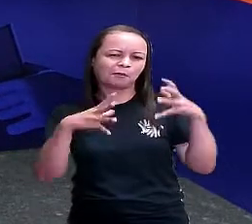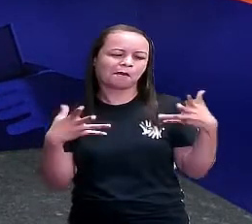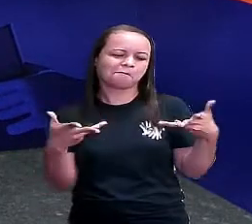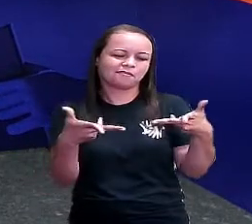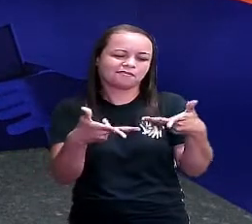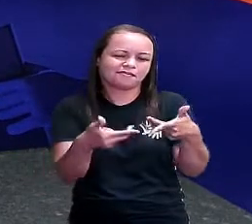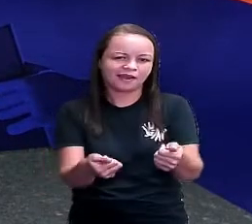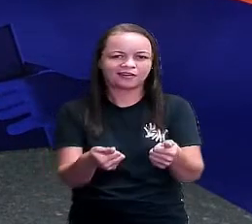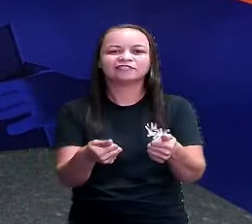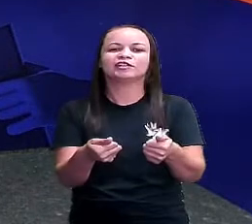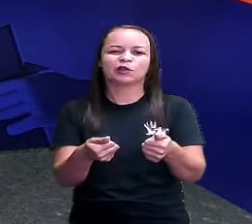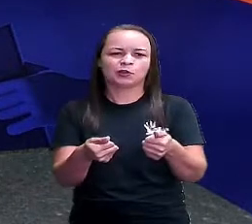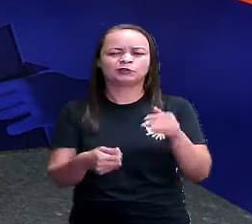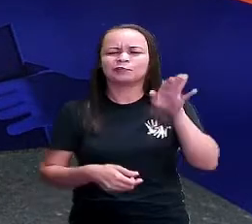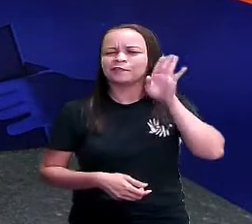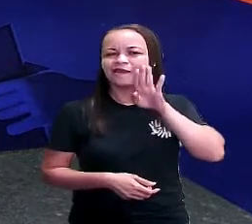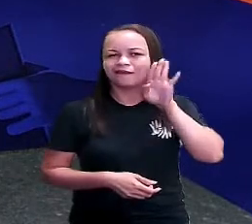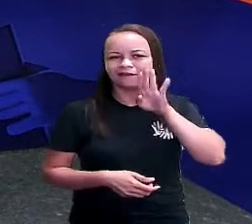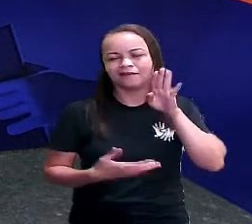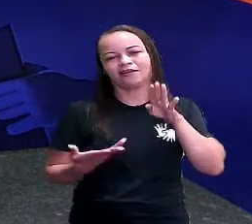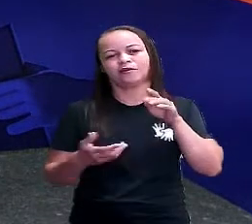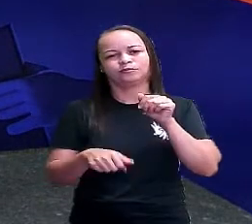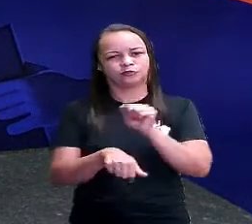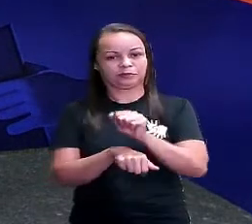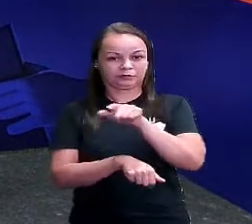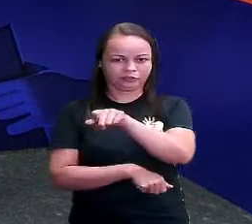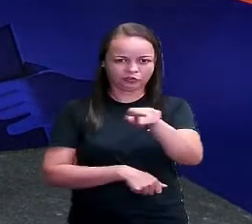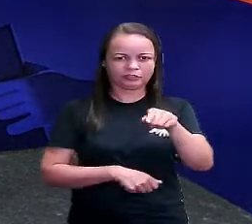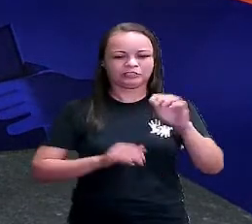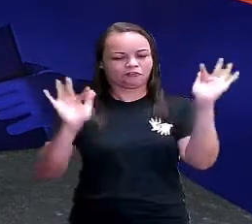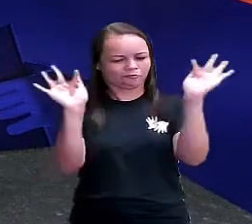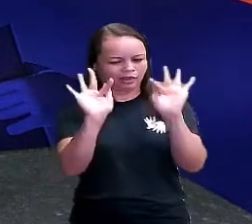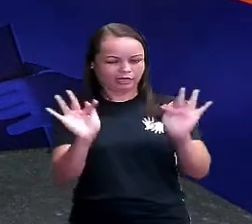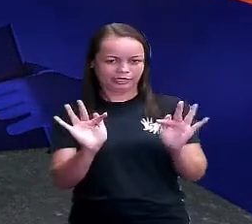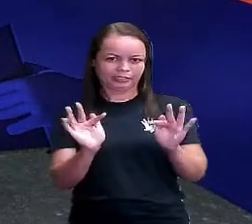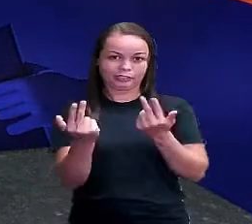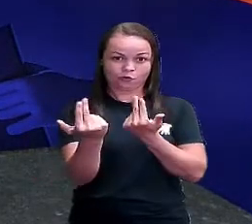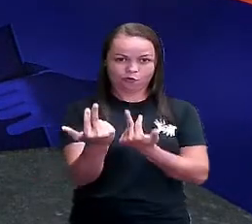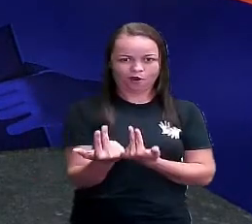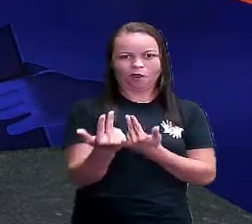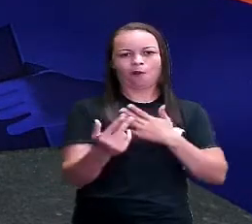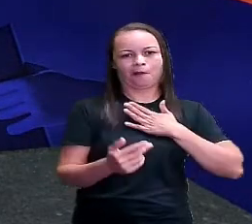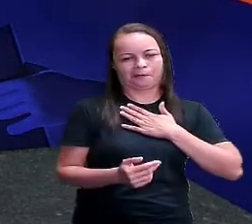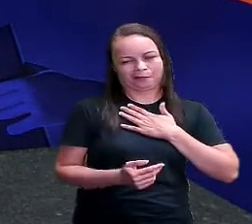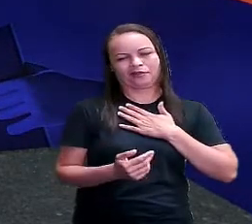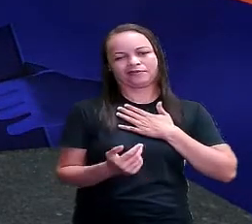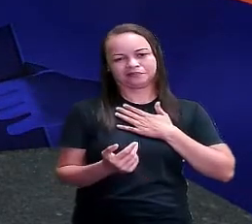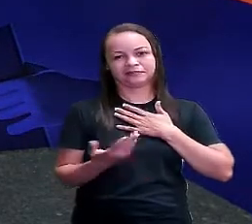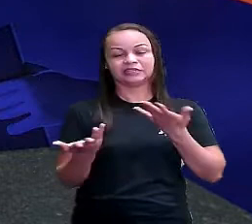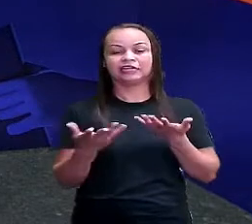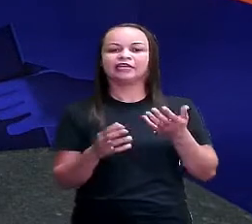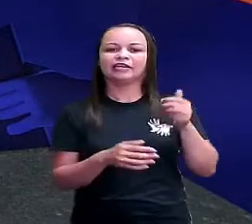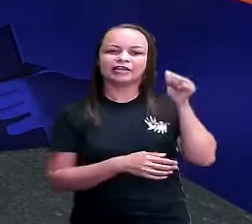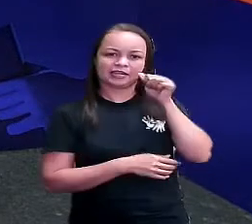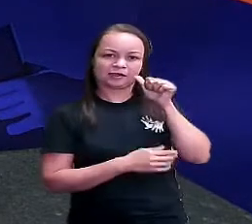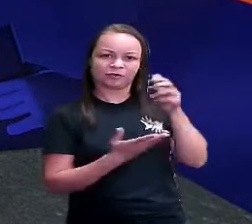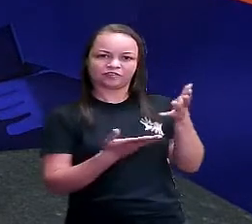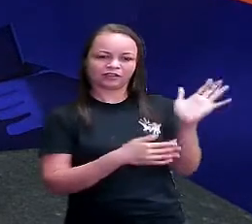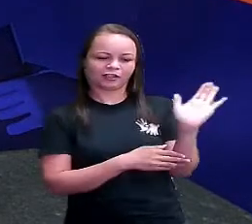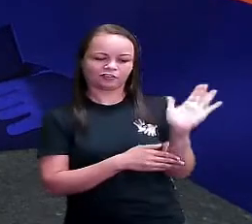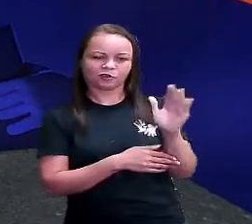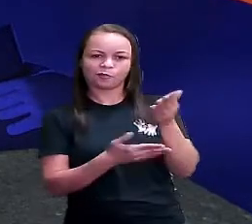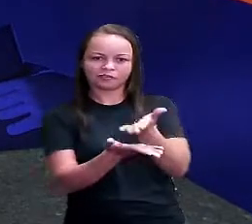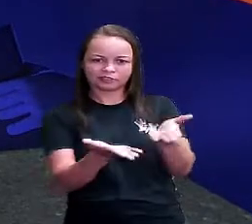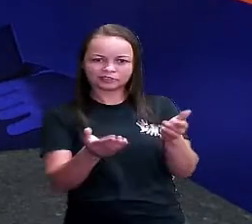maravilhosos, muito legais. Espero que vocês tenham ficado felizes como eu fiquei, tá bom? E a Lilinha vai dar tchau para vocês junto